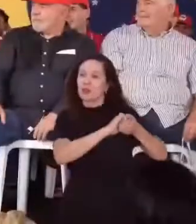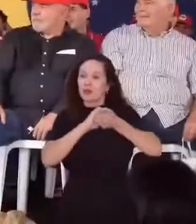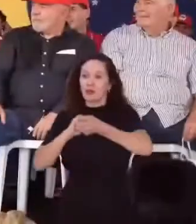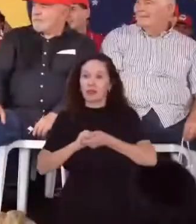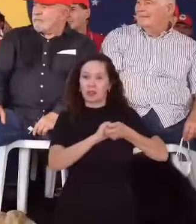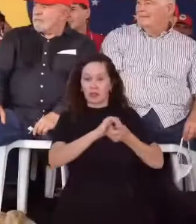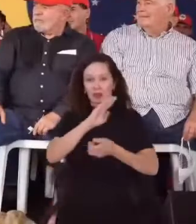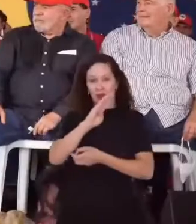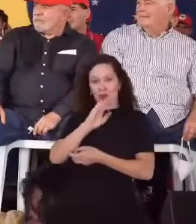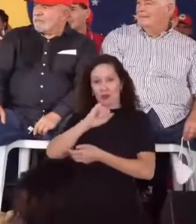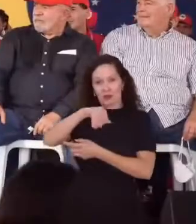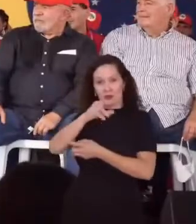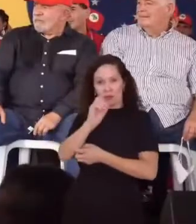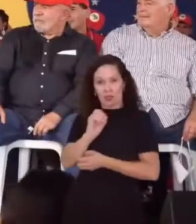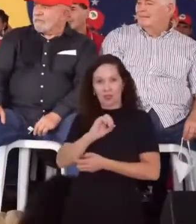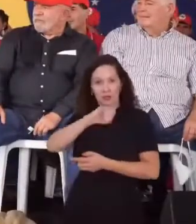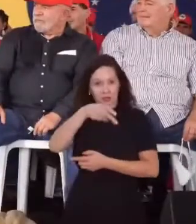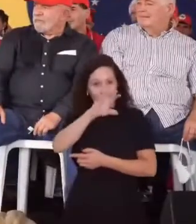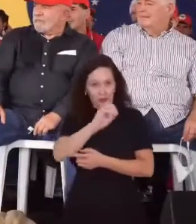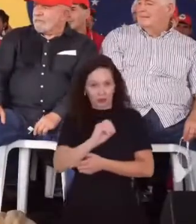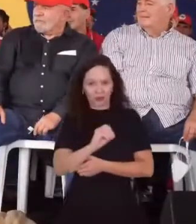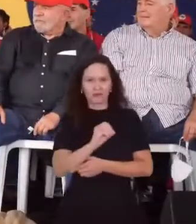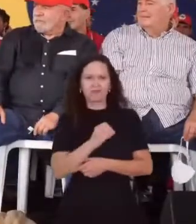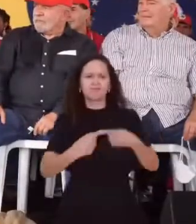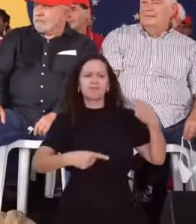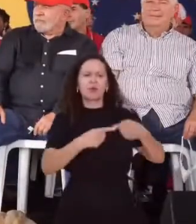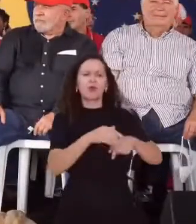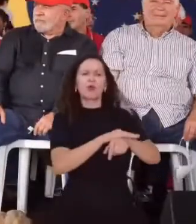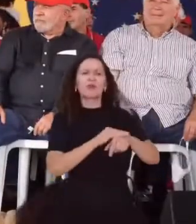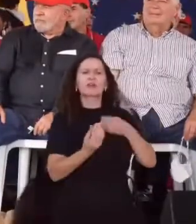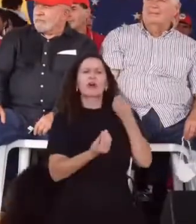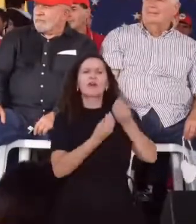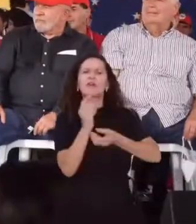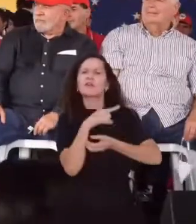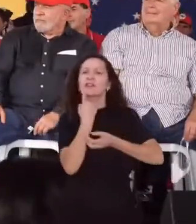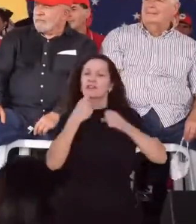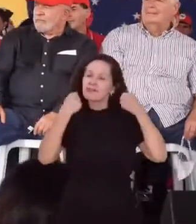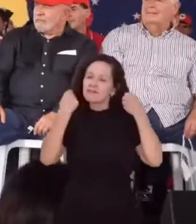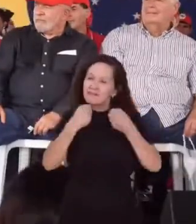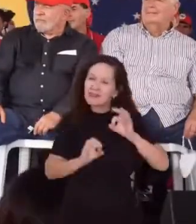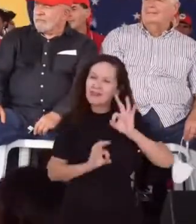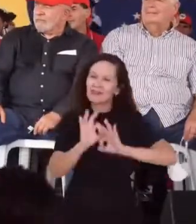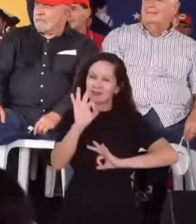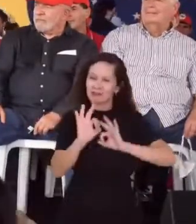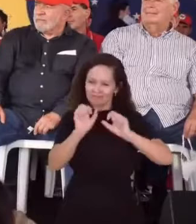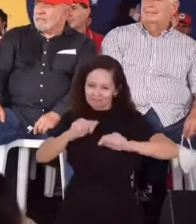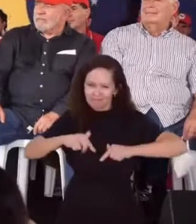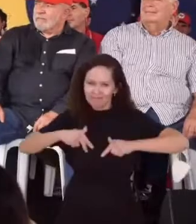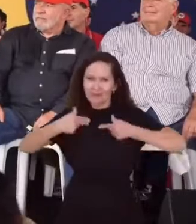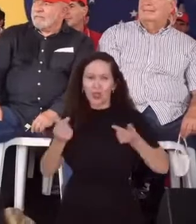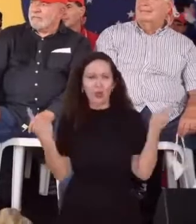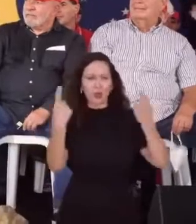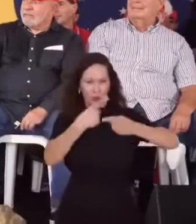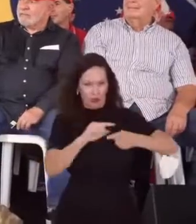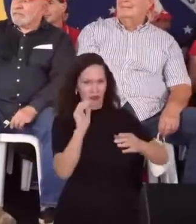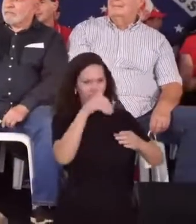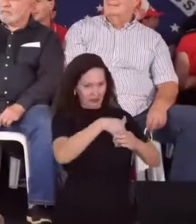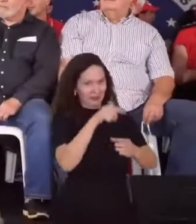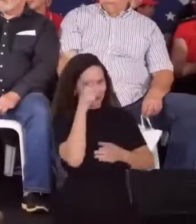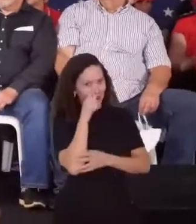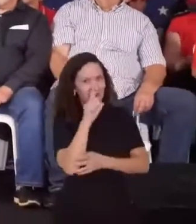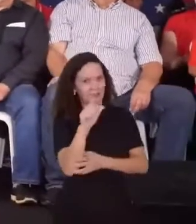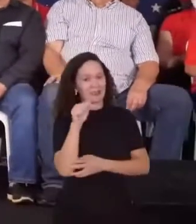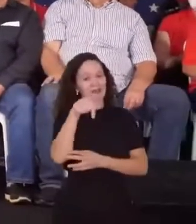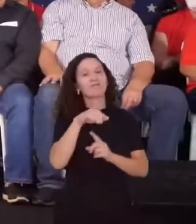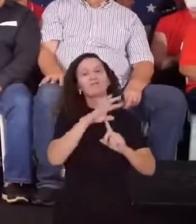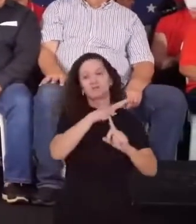aqui. Discutido a forma como nós temos que nos organizar para enfrentar esse processo eleitoral, aqui no Paraná e no Brasil.